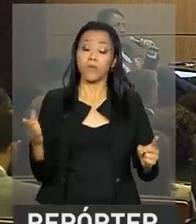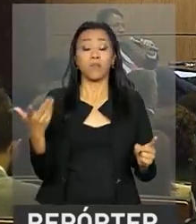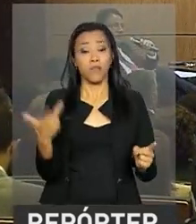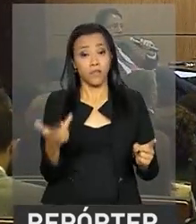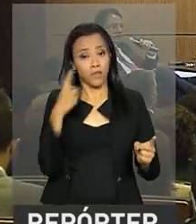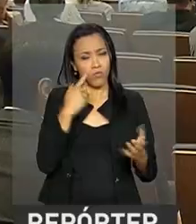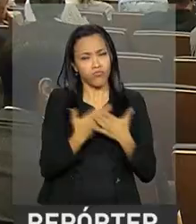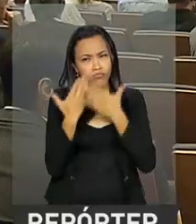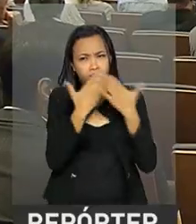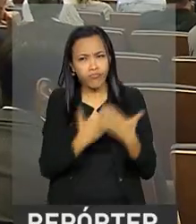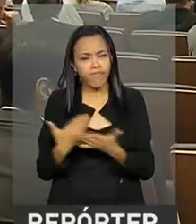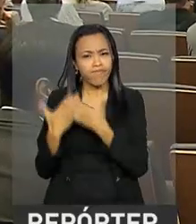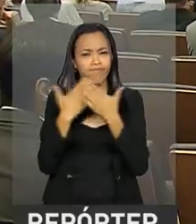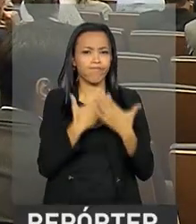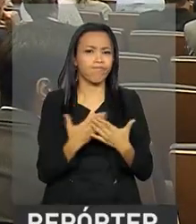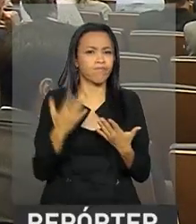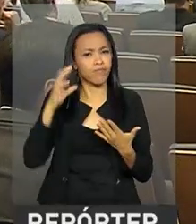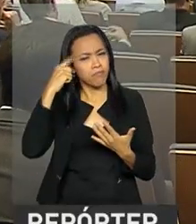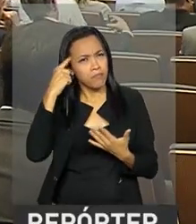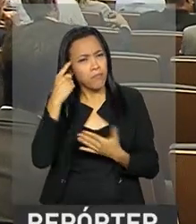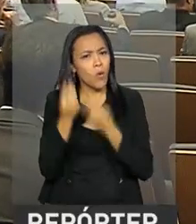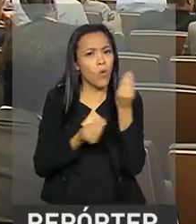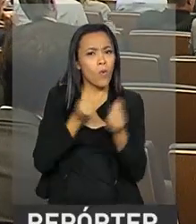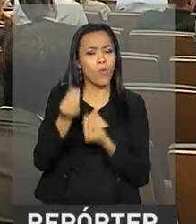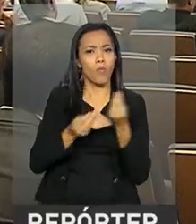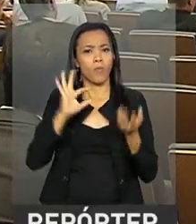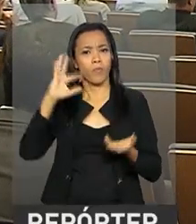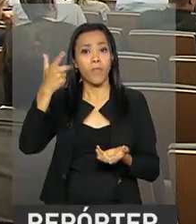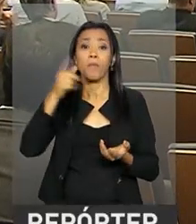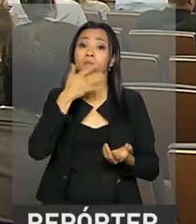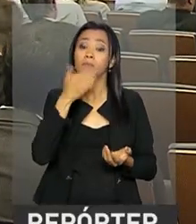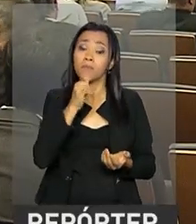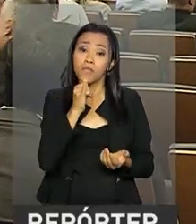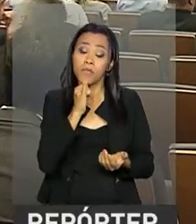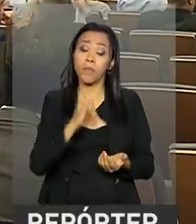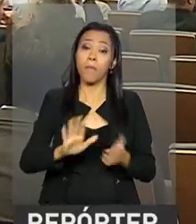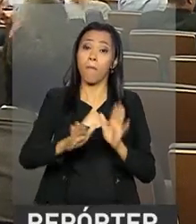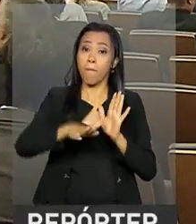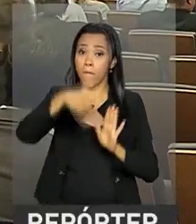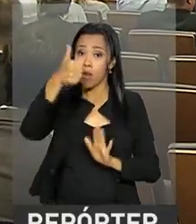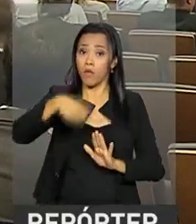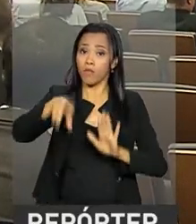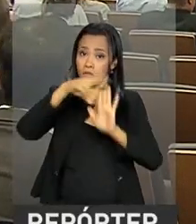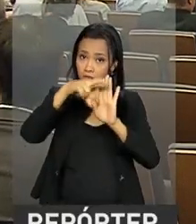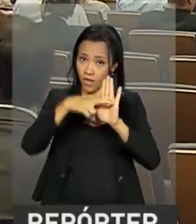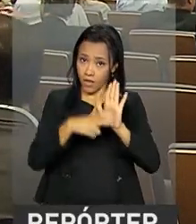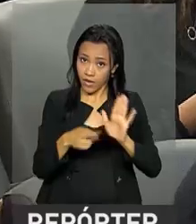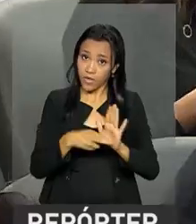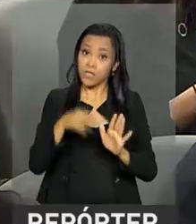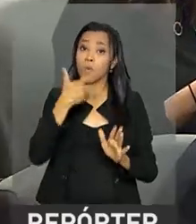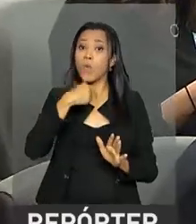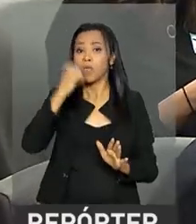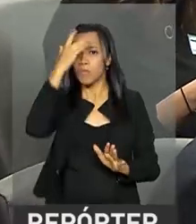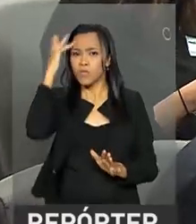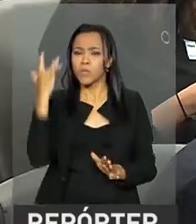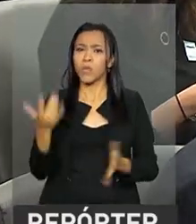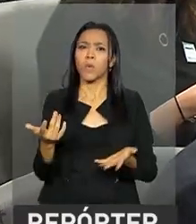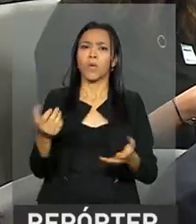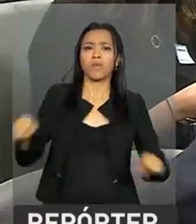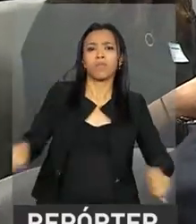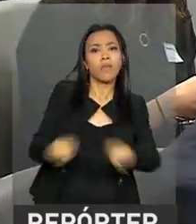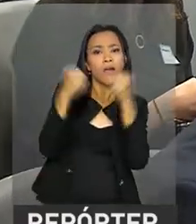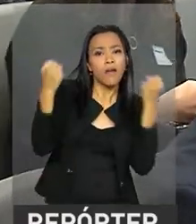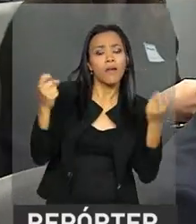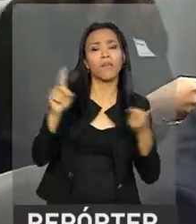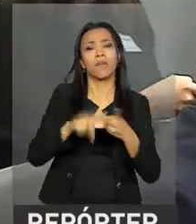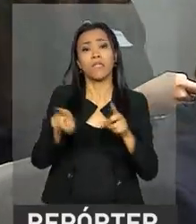sendo estudadas tratam por exemplo da melhoria nas regras para falência e recuperação judicial do aperfeiçoamento